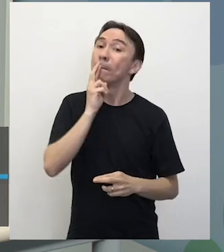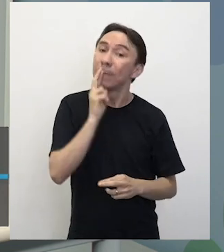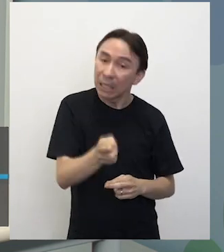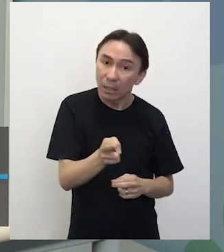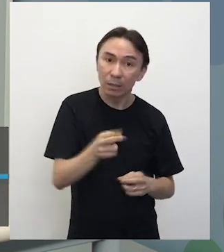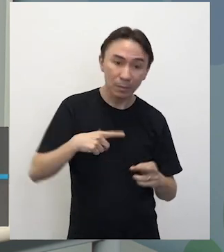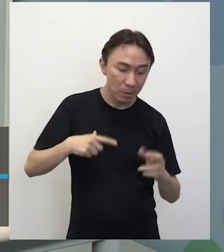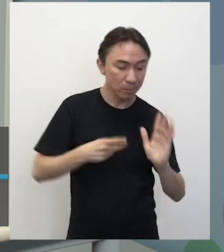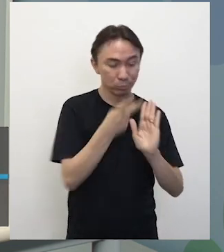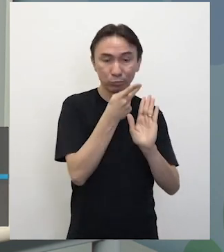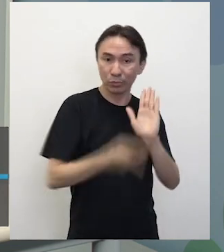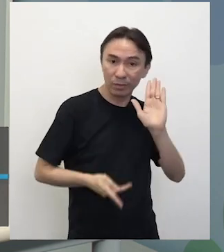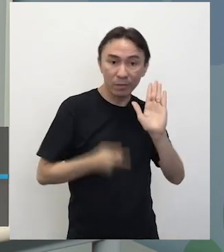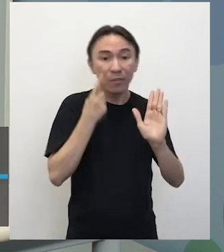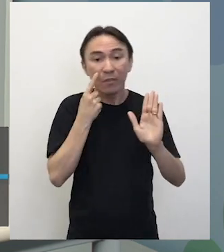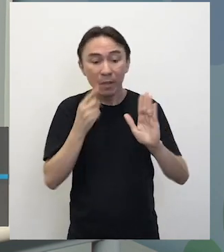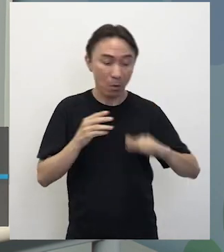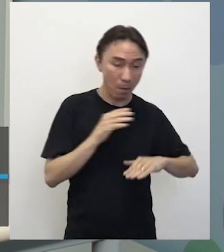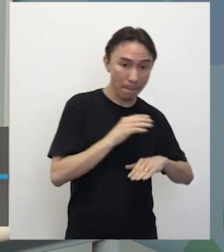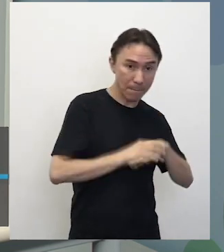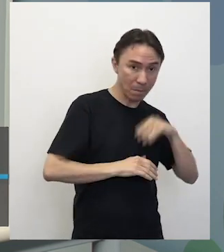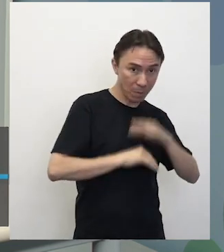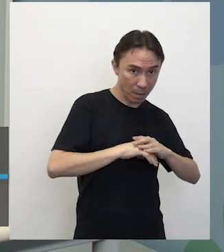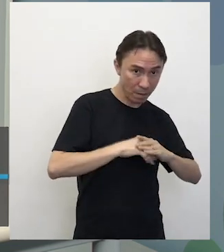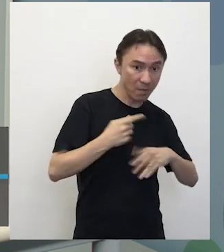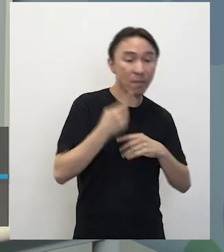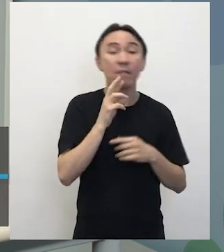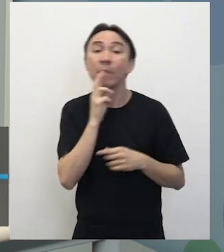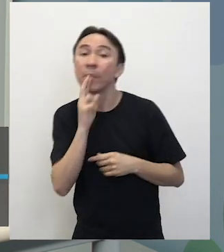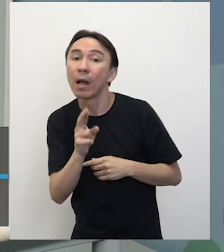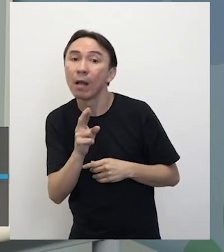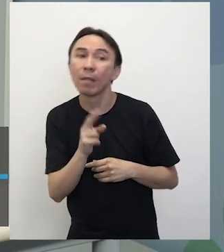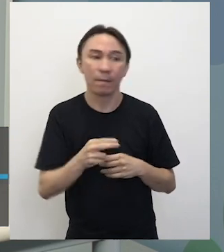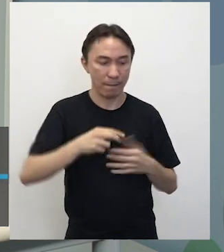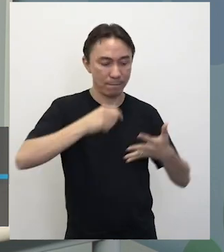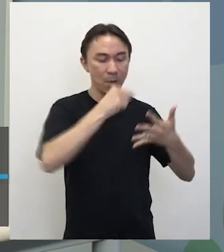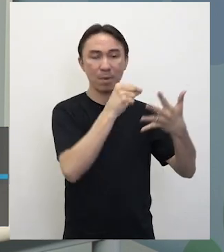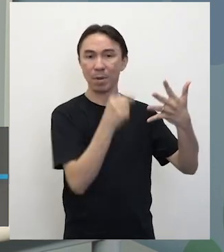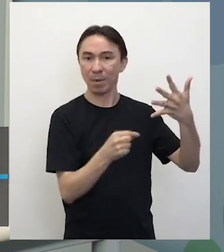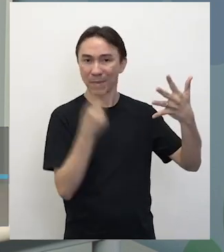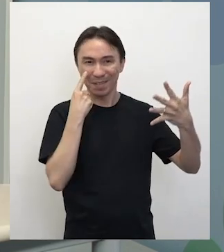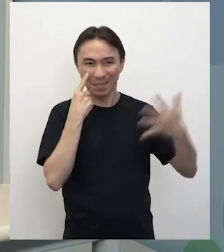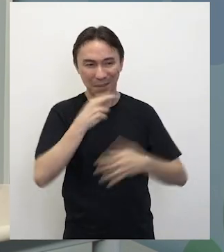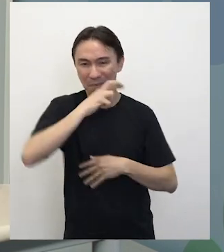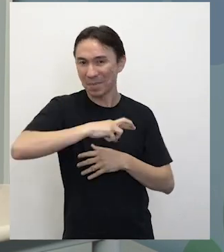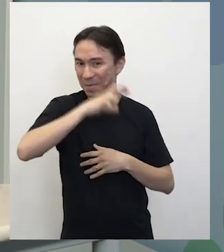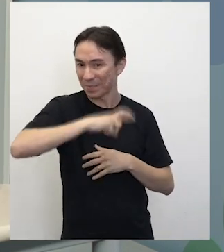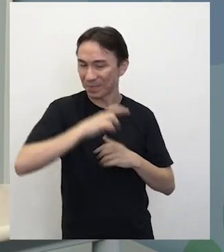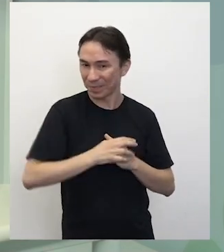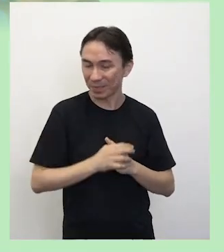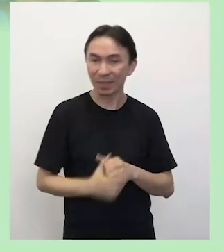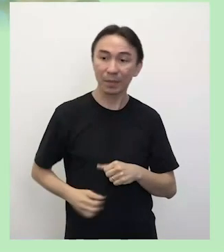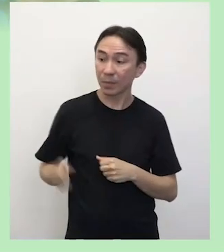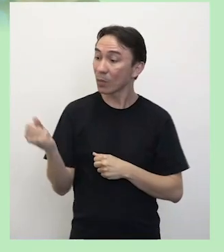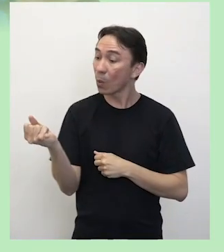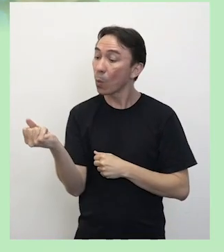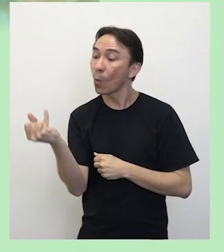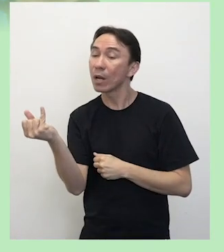do nosso projeto social. Bora lá entender um pouco mais sobre esses indicadores. Indicadores